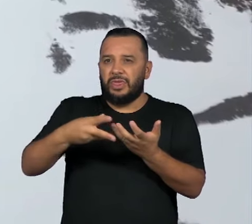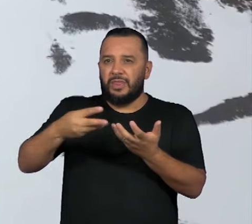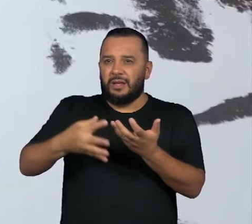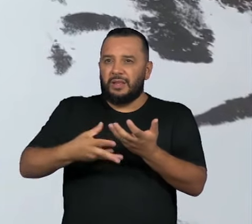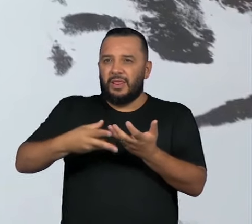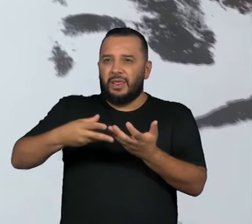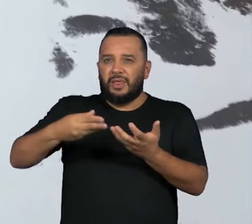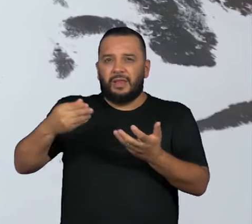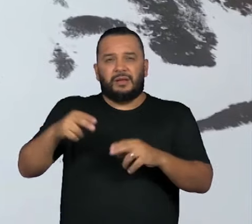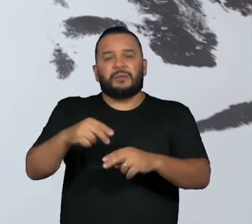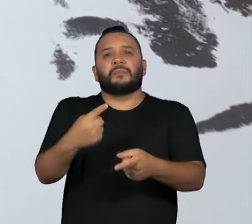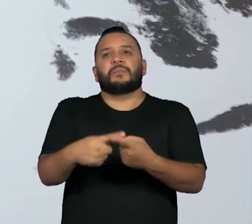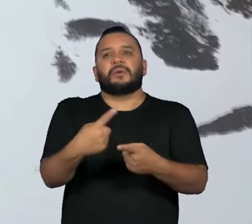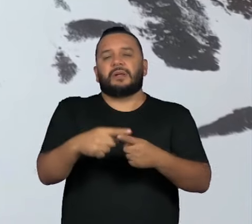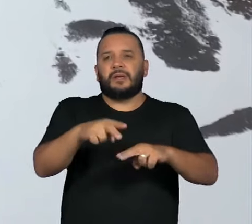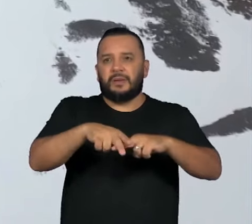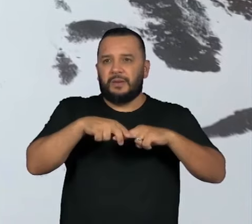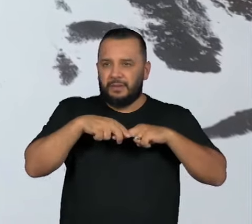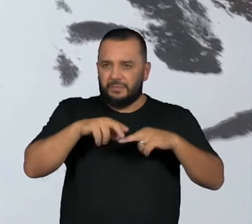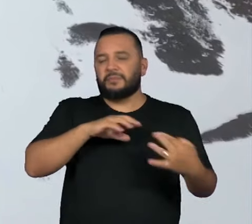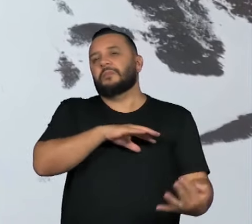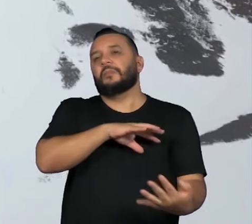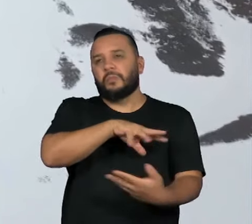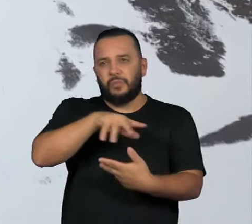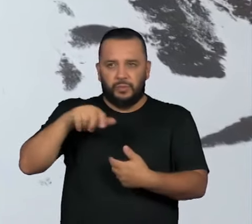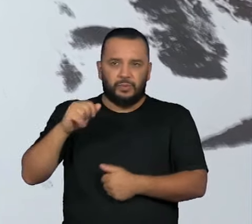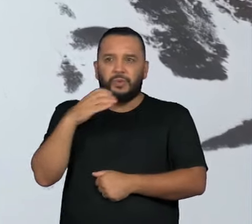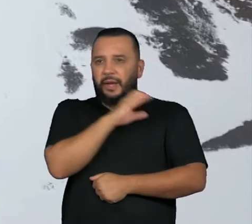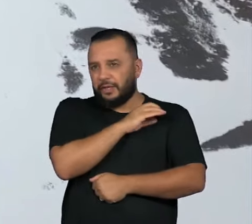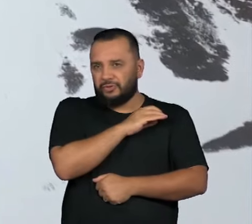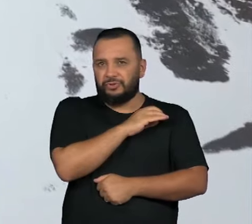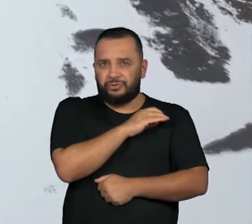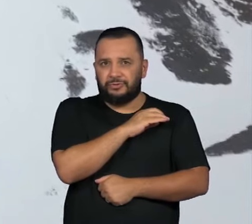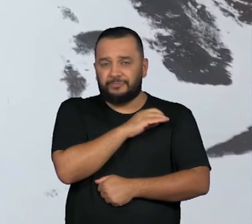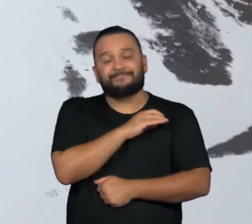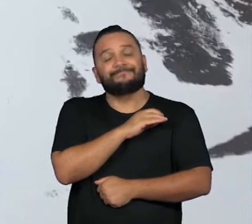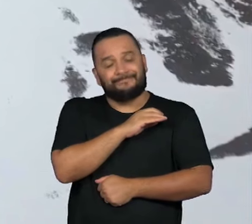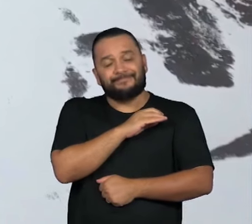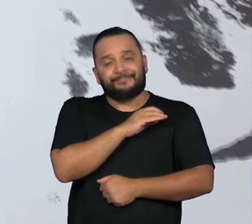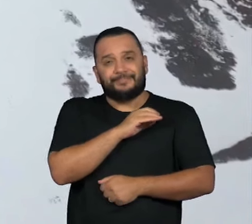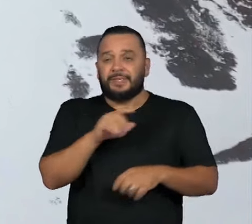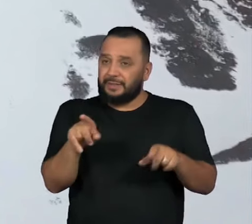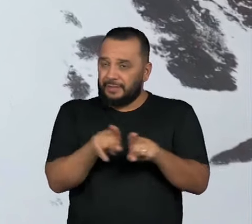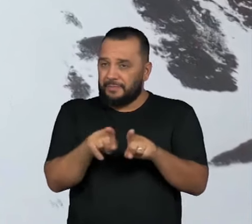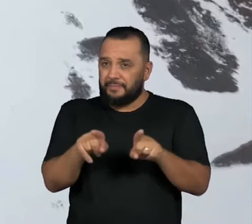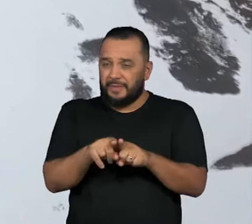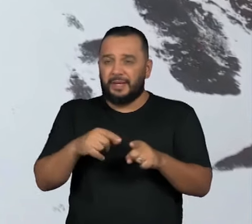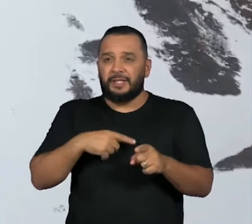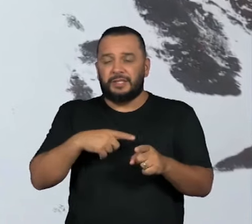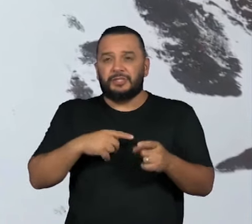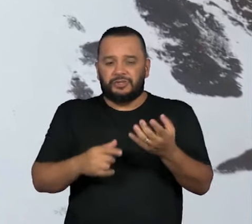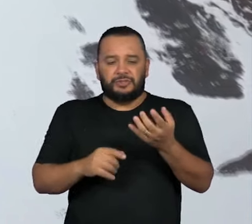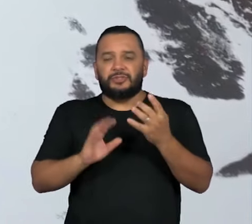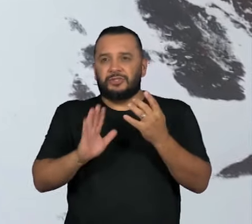causa do aquecimento global, também é determinante para as variações do clima no Brasil.